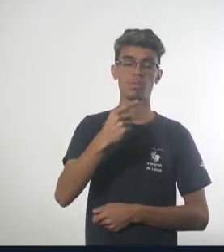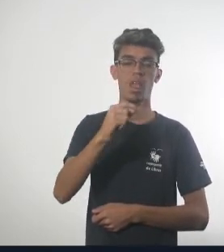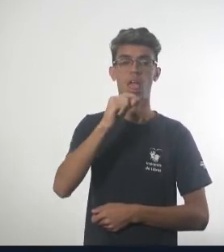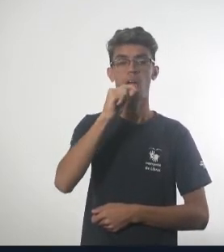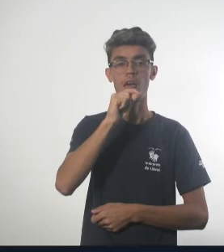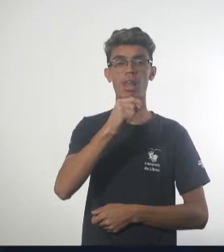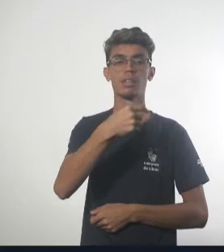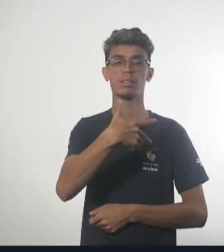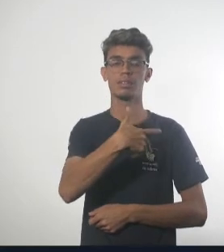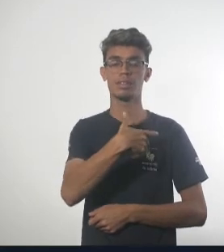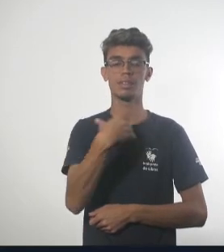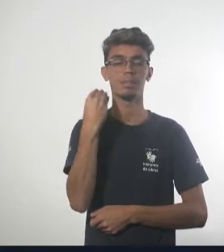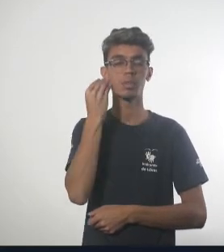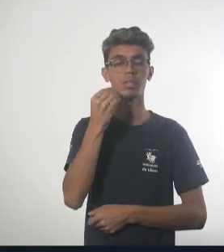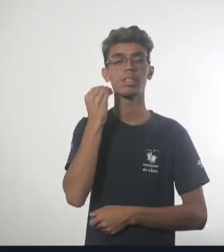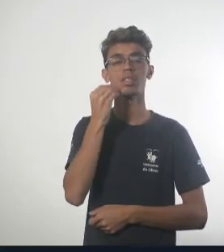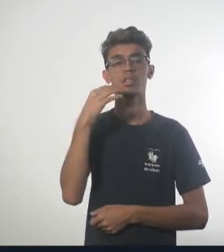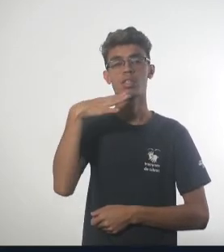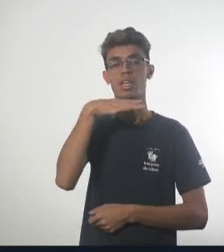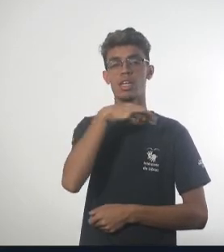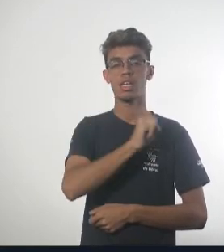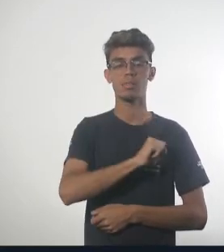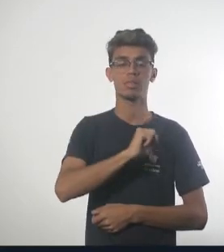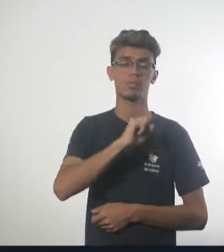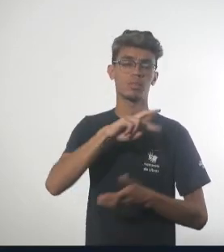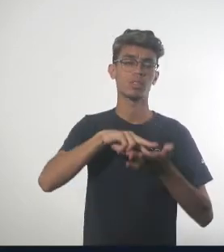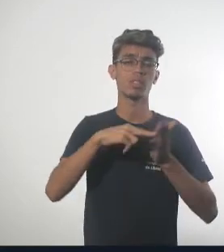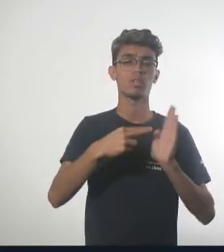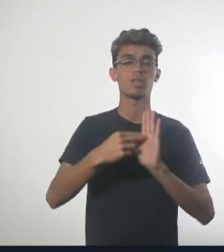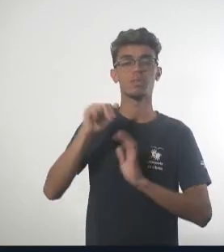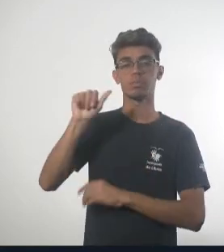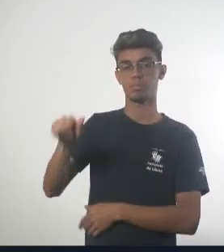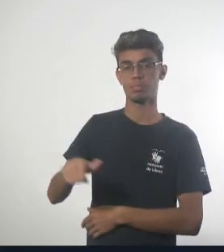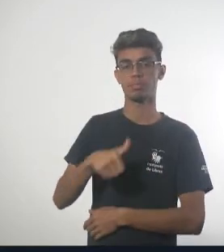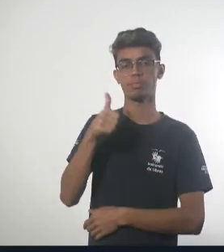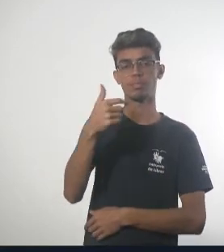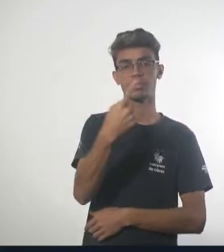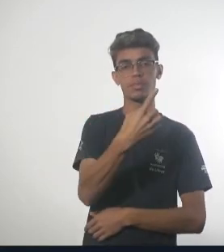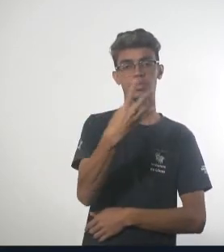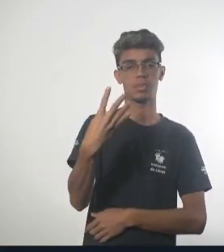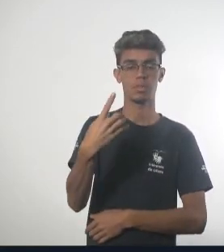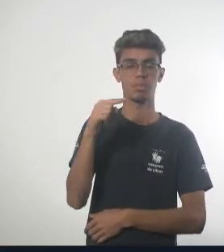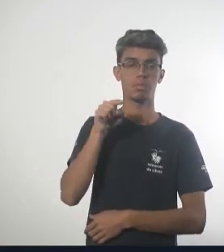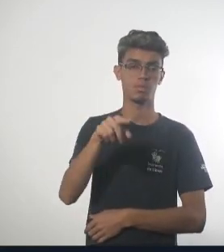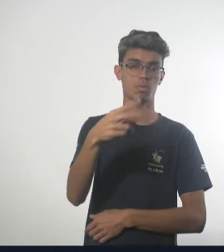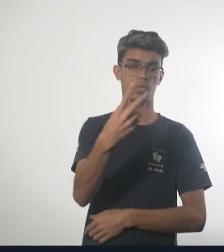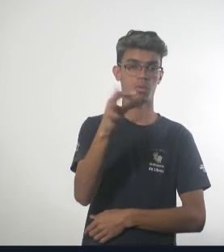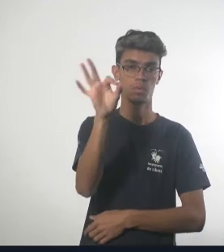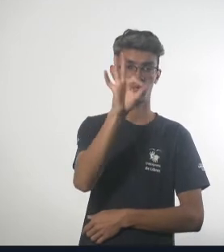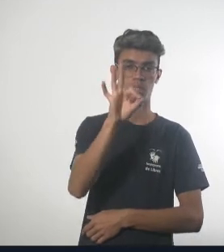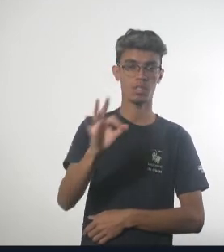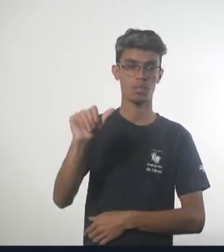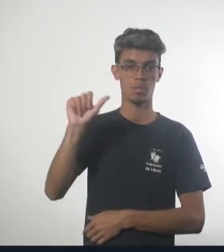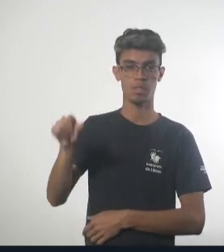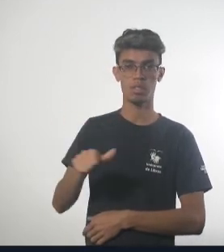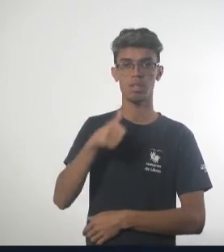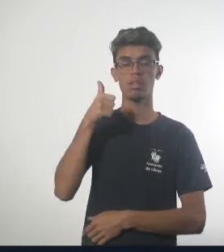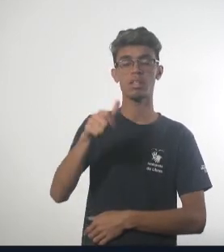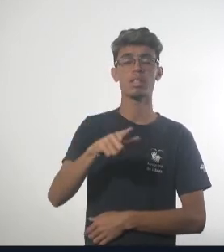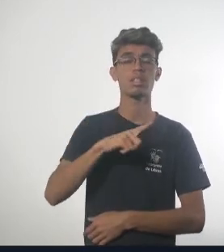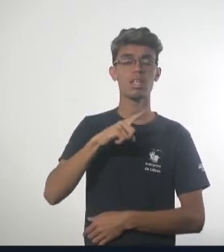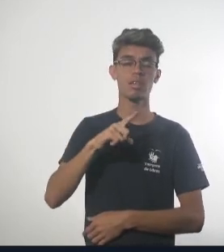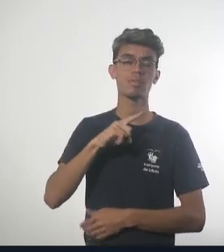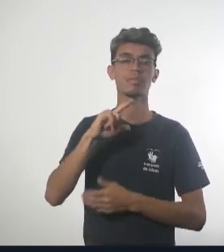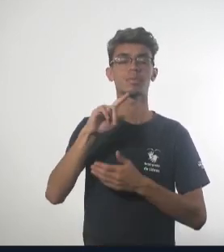2.359 casos confirmados, o que significou uma positividade de 14,2%. Essa positividade teve alguma